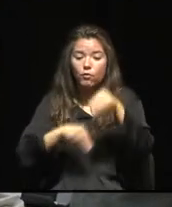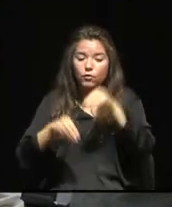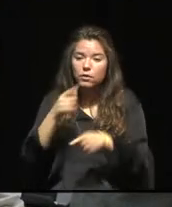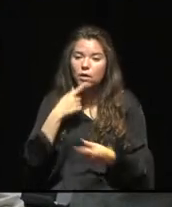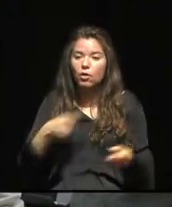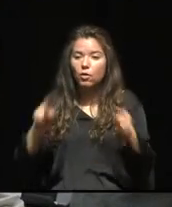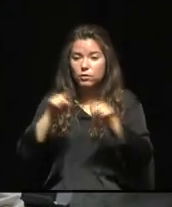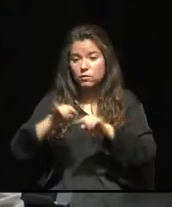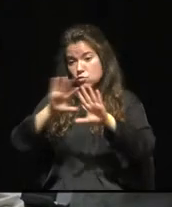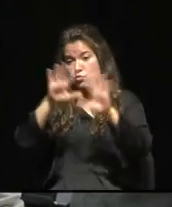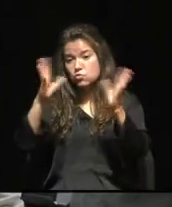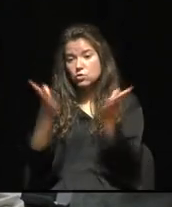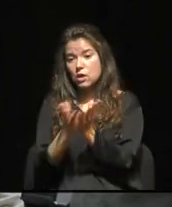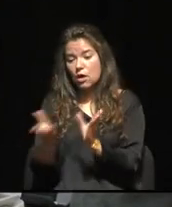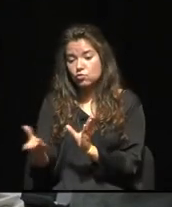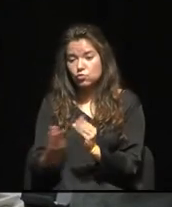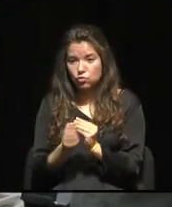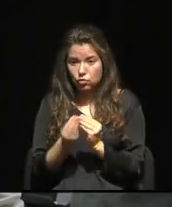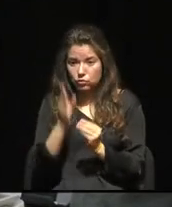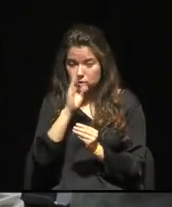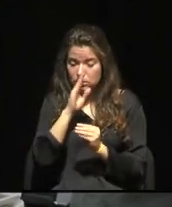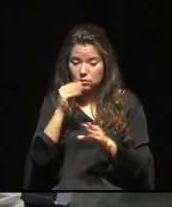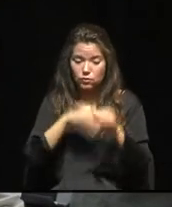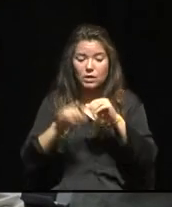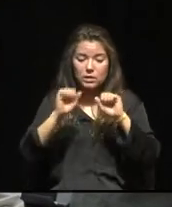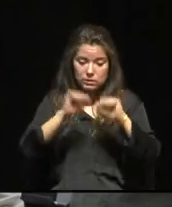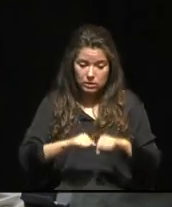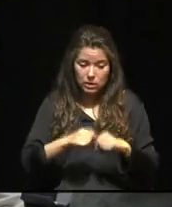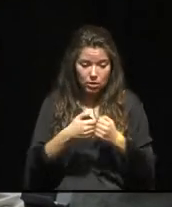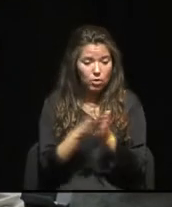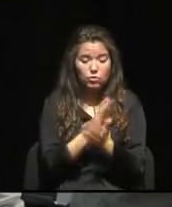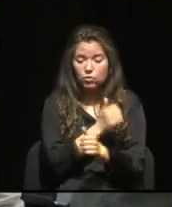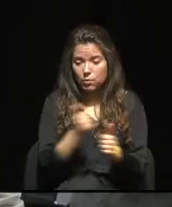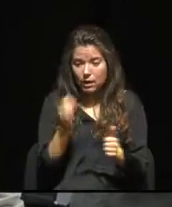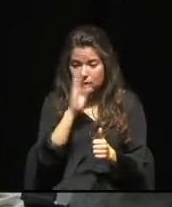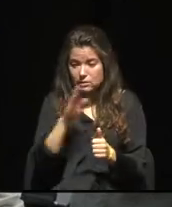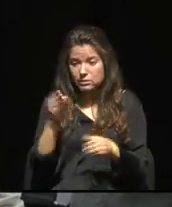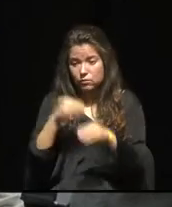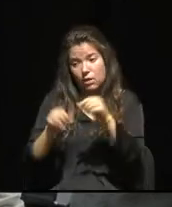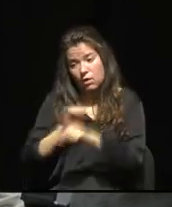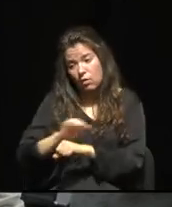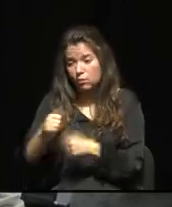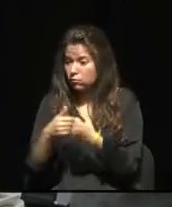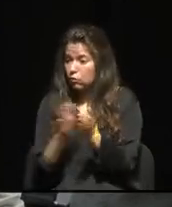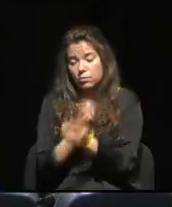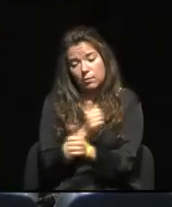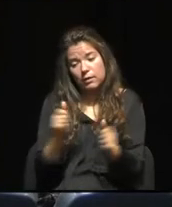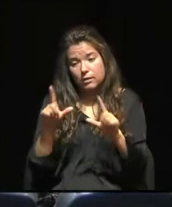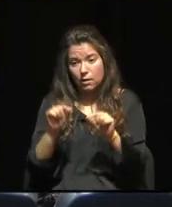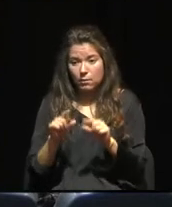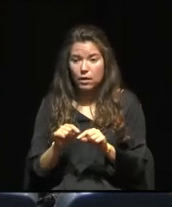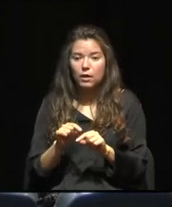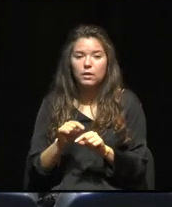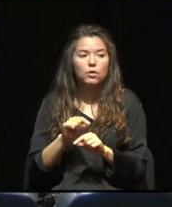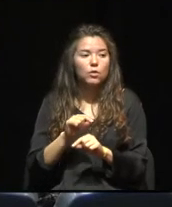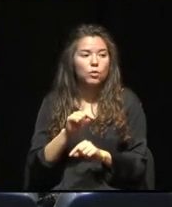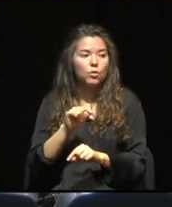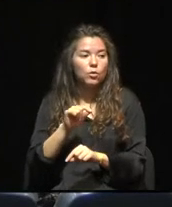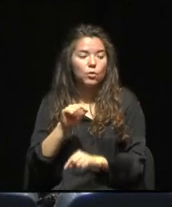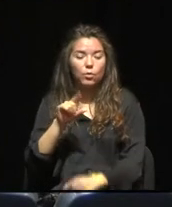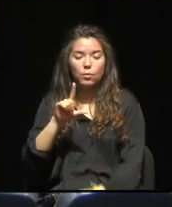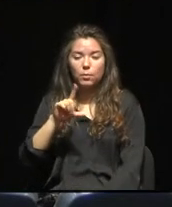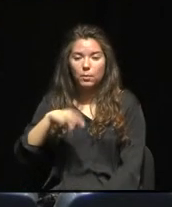na sua globalidade Se quiserem votar a favor Muito bem Se quiserem votar contra tudo bem também obrigado Deputado Manuel